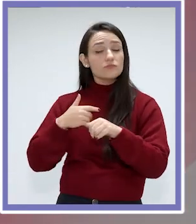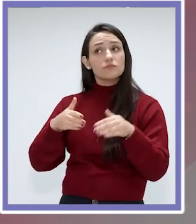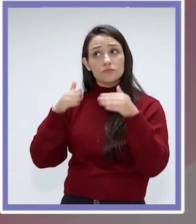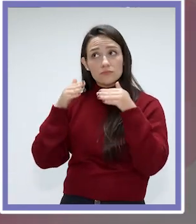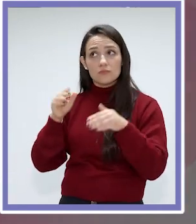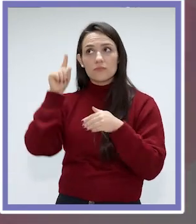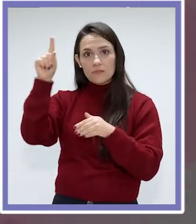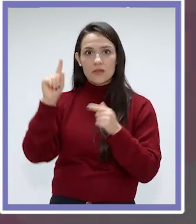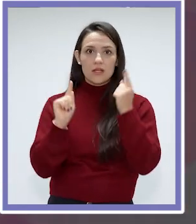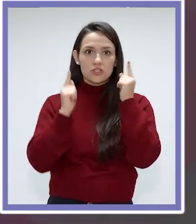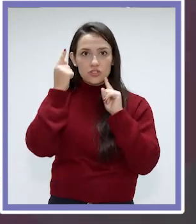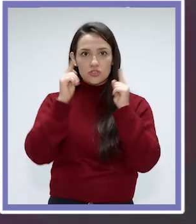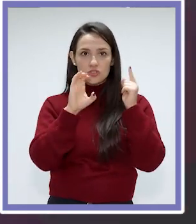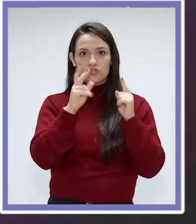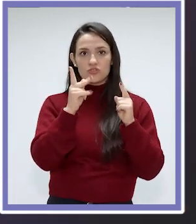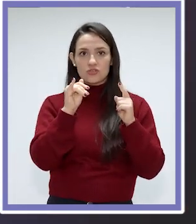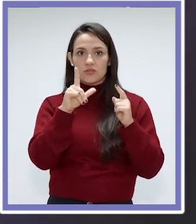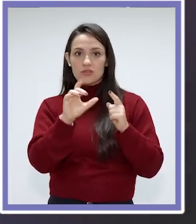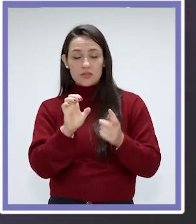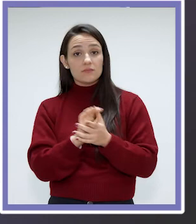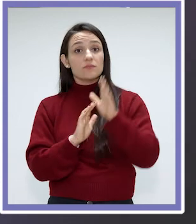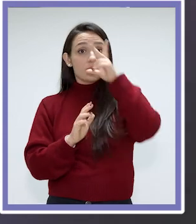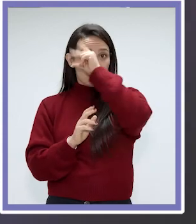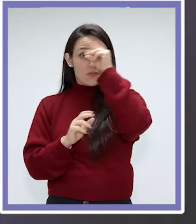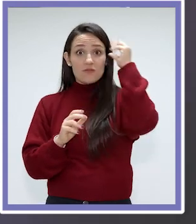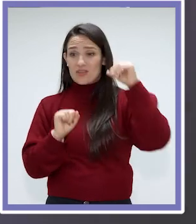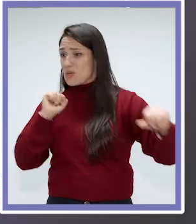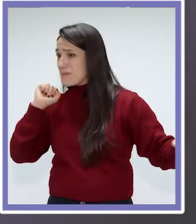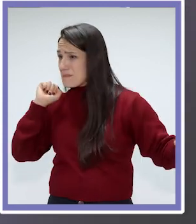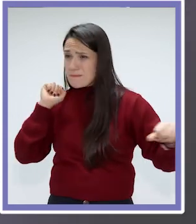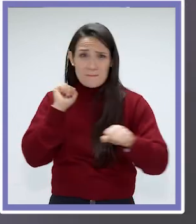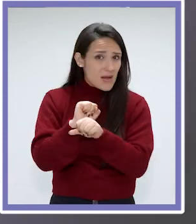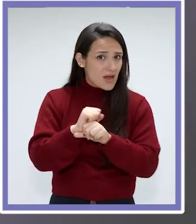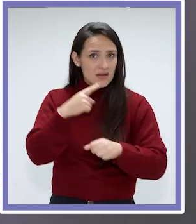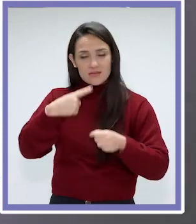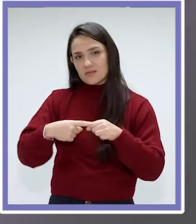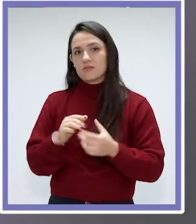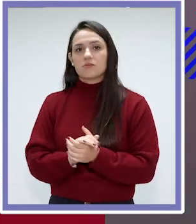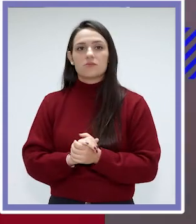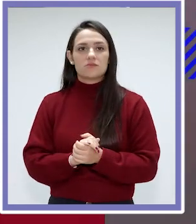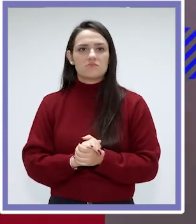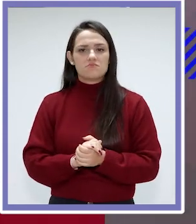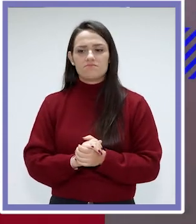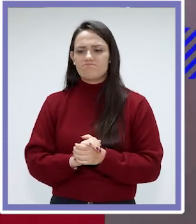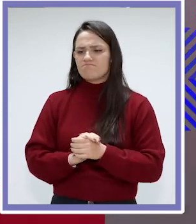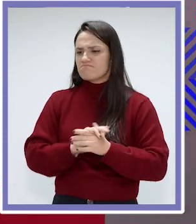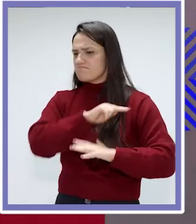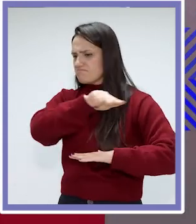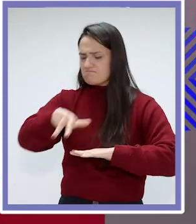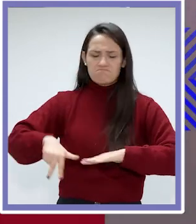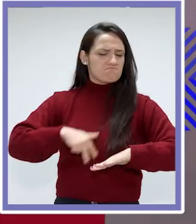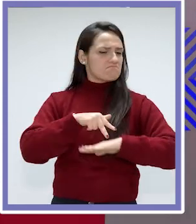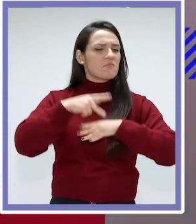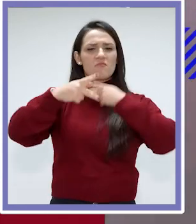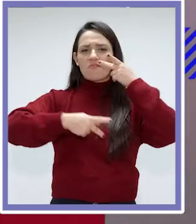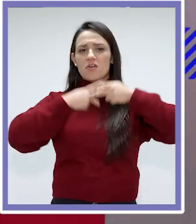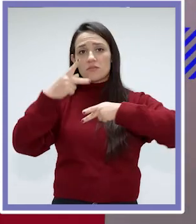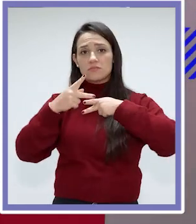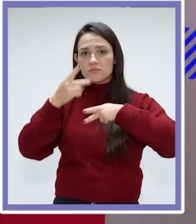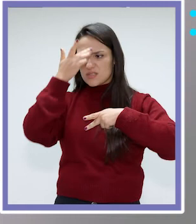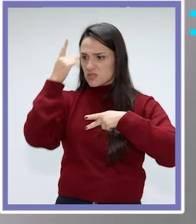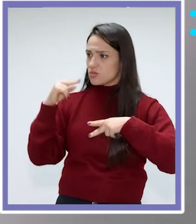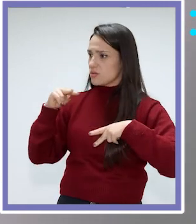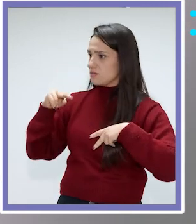numa cidade do Chile, o prefeito fez questão de parar todo mundo e fez um discurso, e aquelas pessoas que não